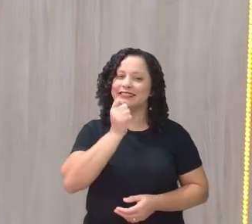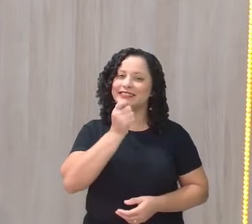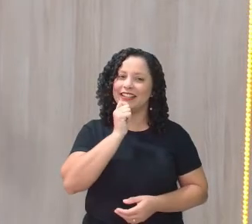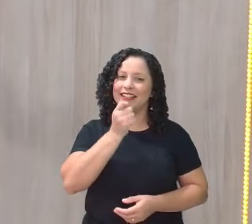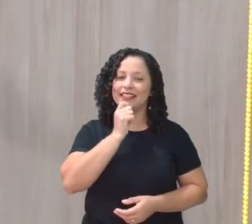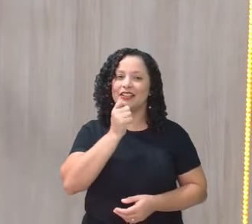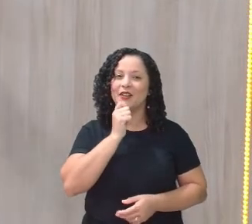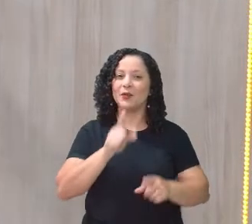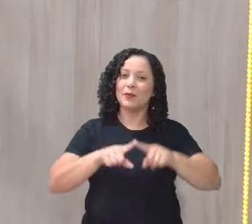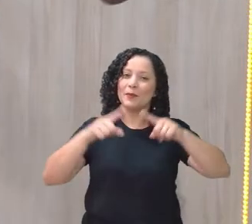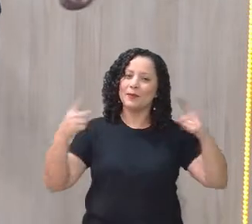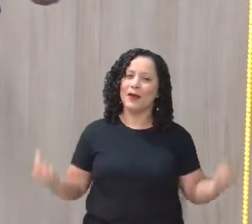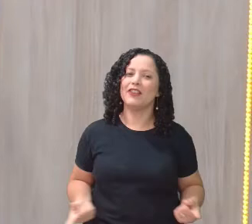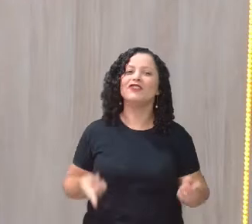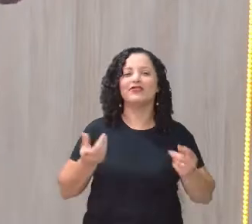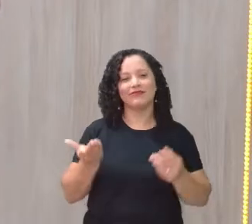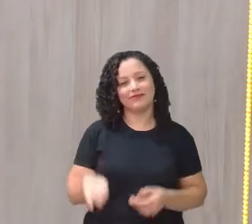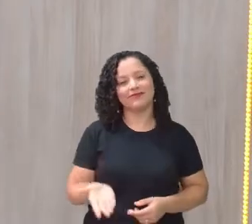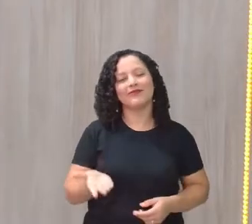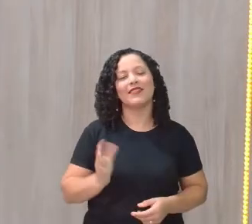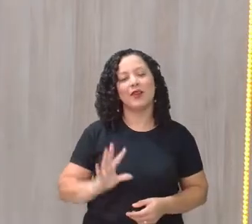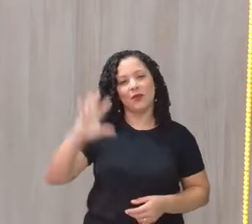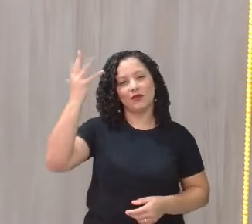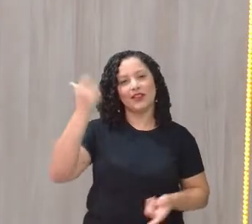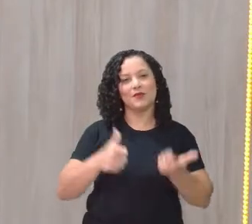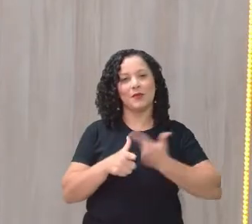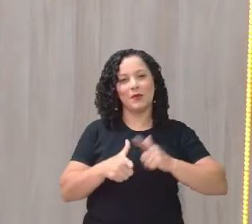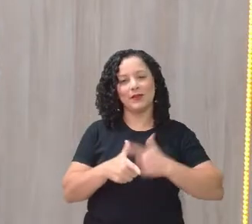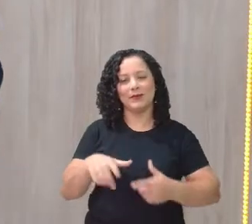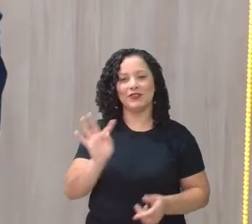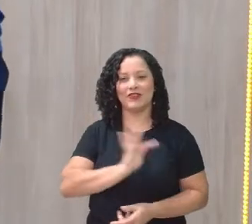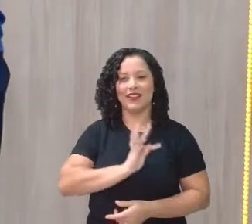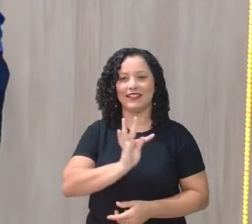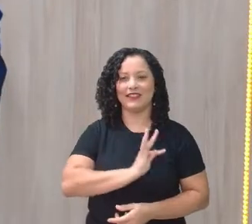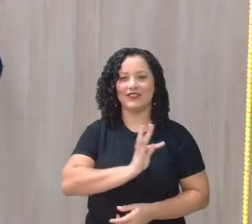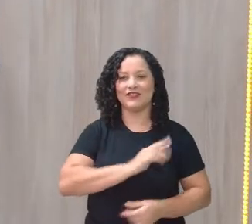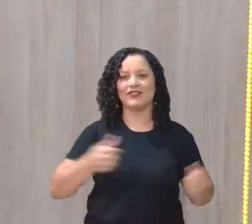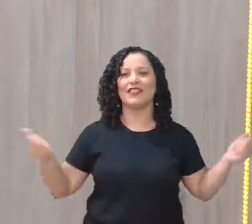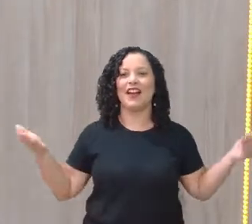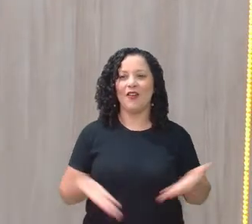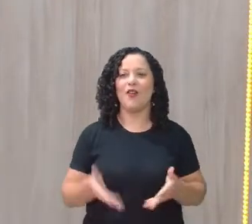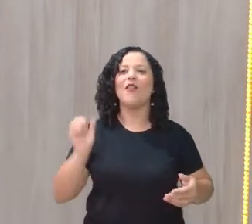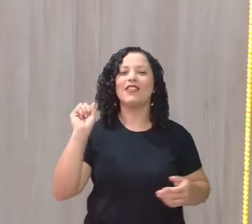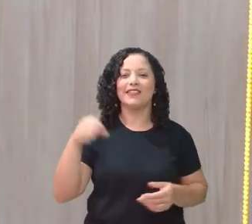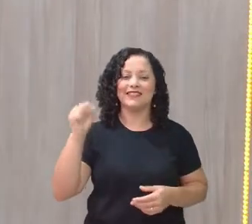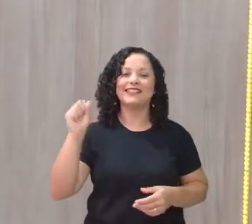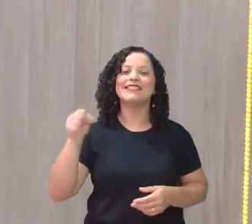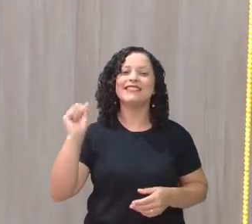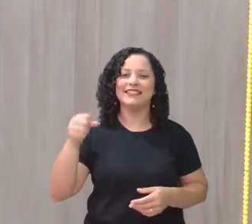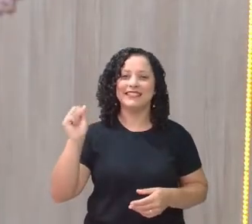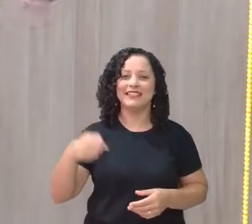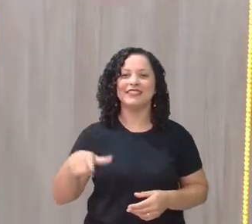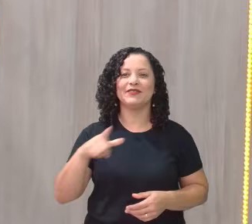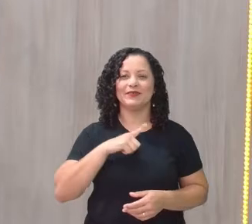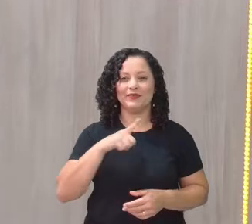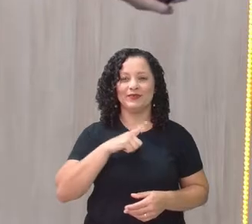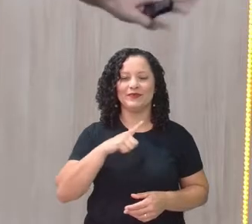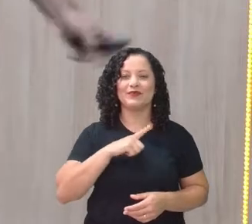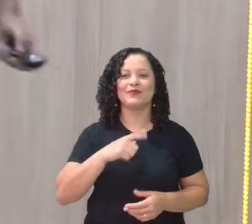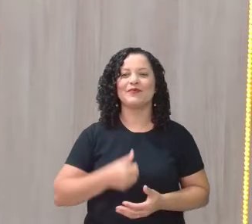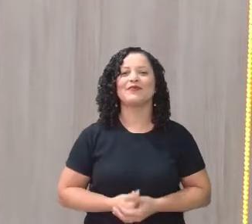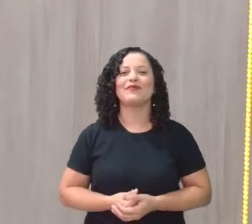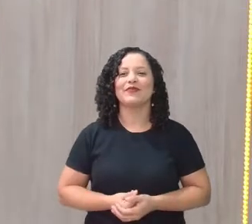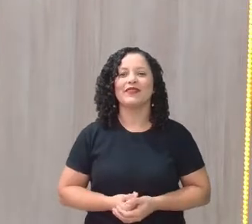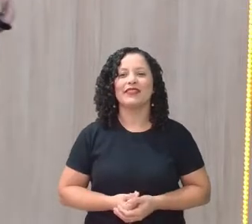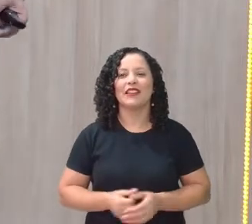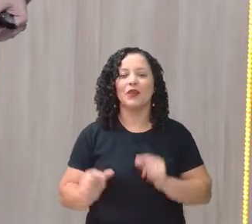nossa tela, mas enfim, né? São os nossos queridíssimos problemas técnicos. E agora sim, chegou na tela com o passador funcionando o